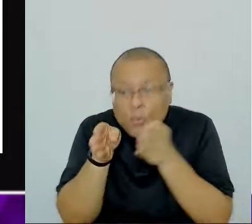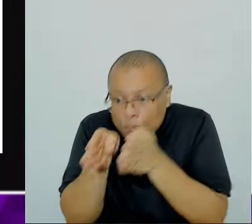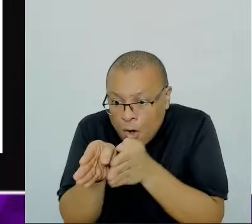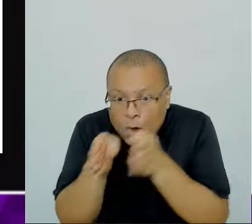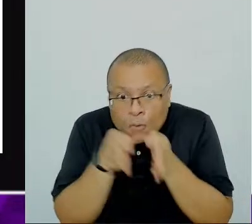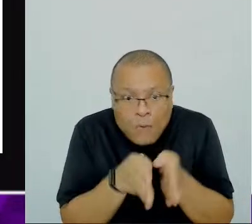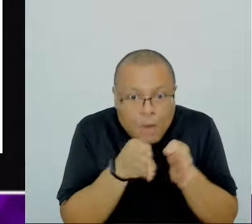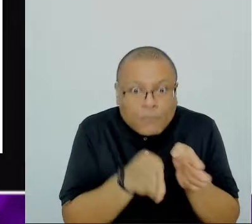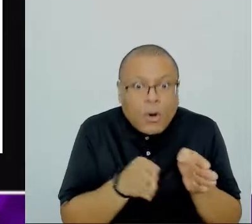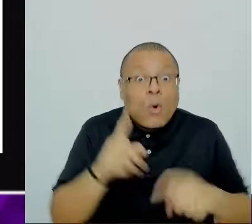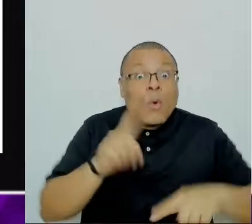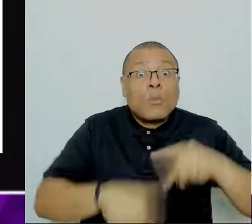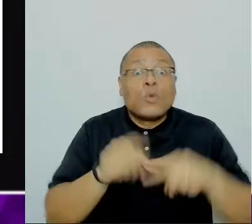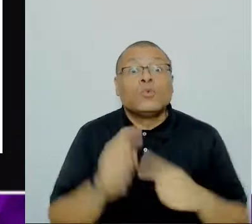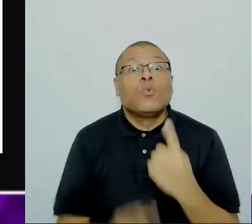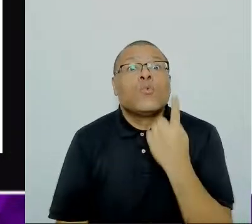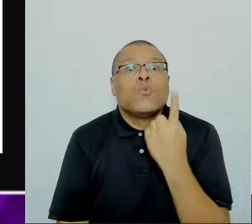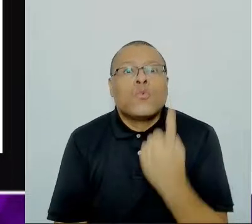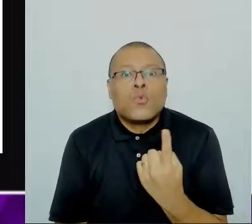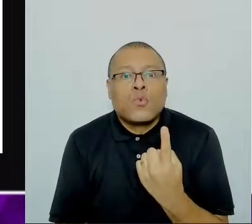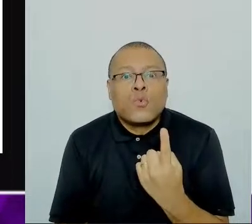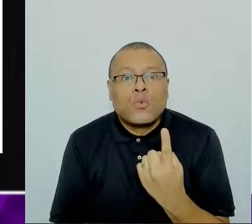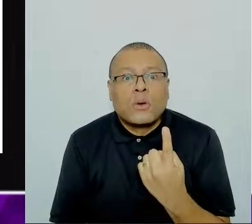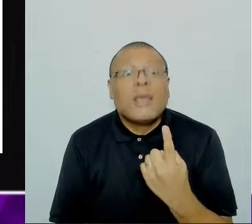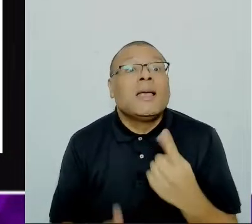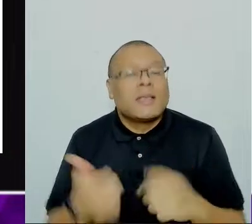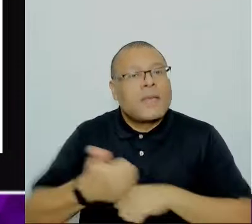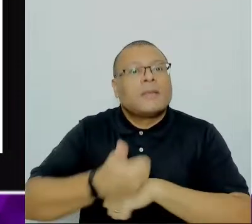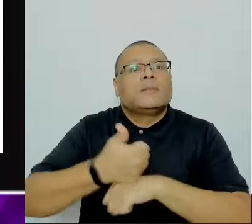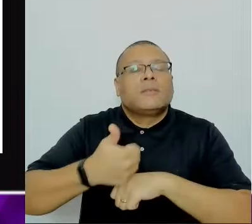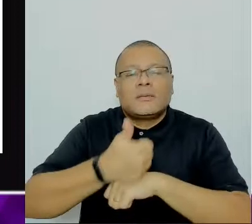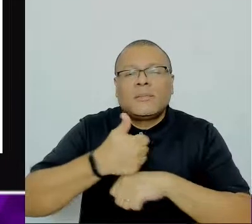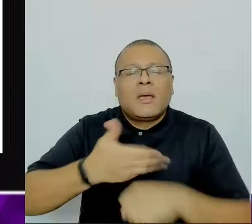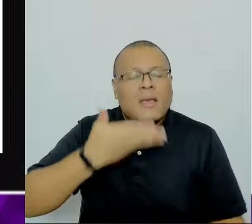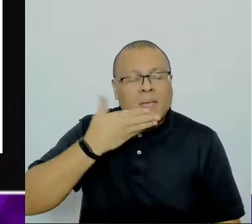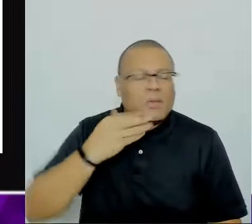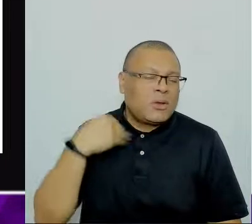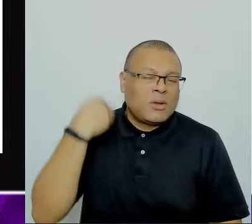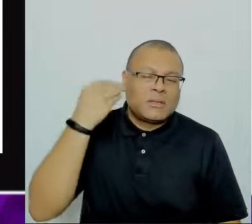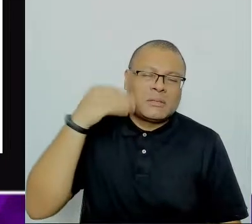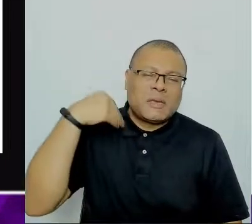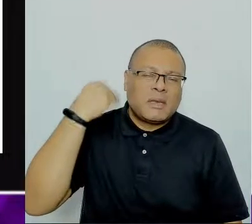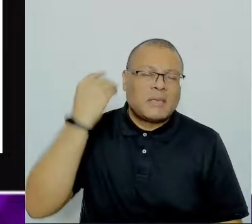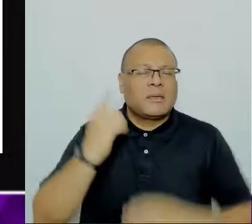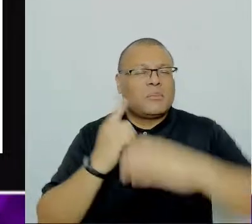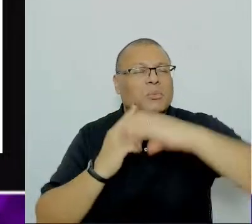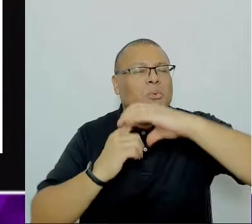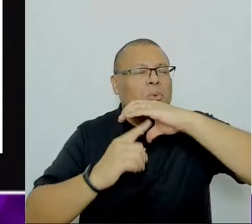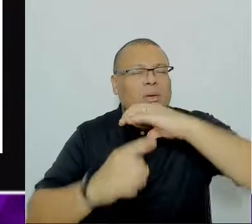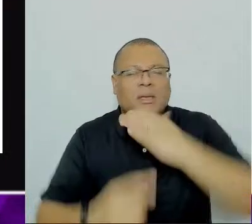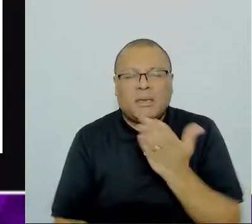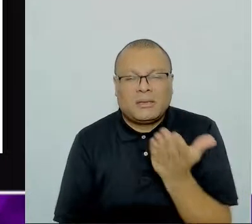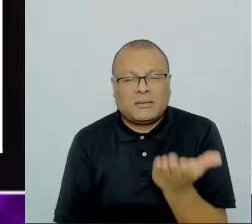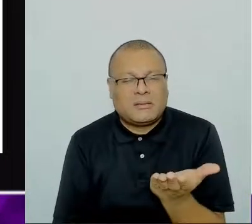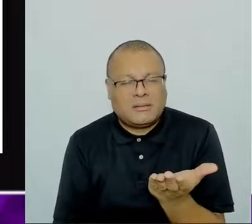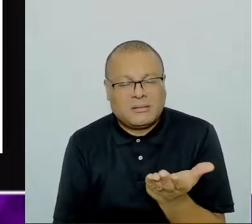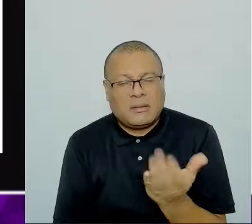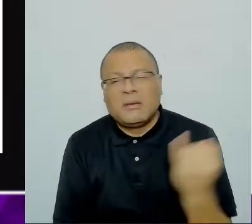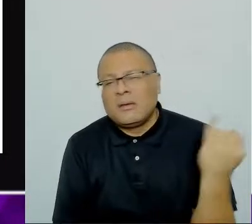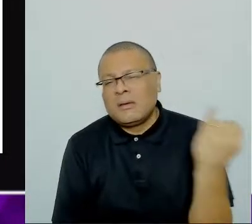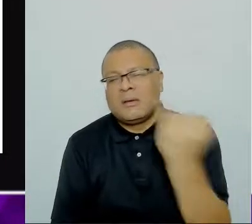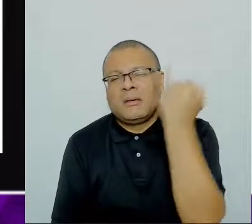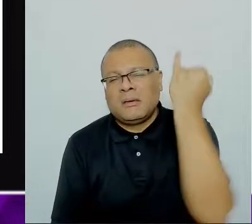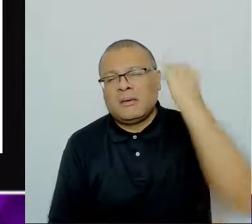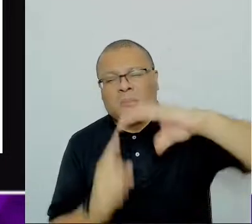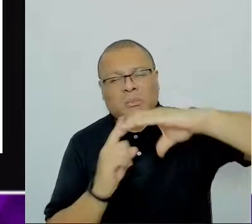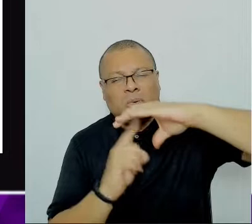em um produto. Eles querem ser especialistas para entregar o quê? A melhor experiência para o cliente, para que seja, né, algo relevante para o cliente.